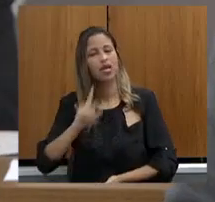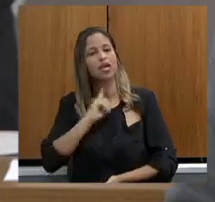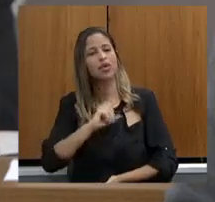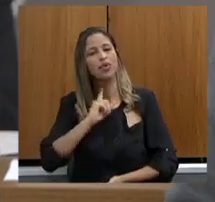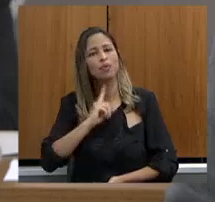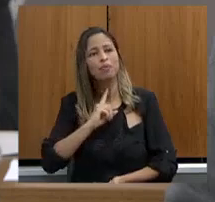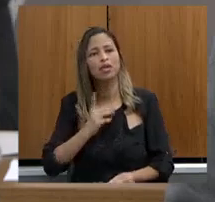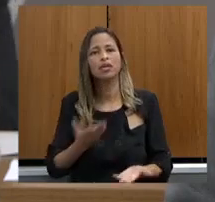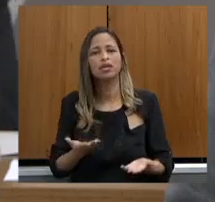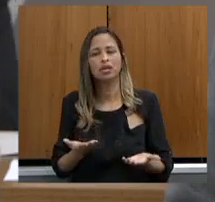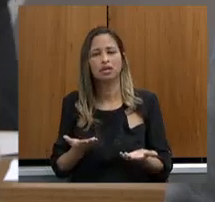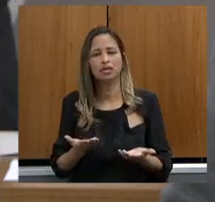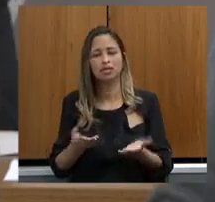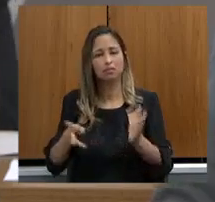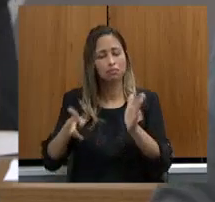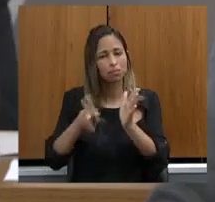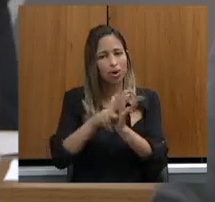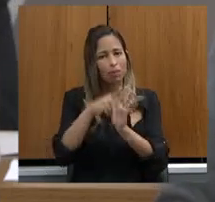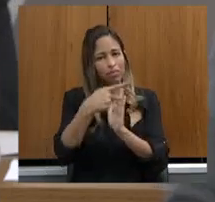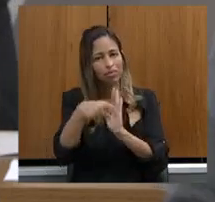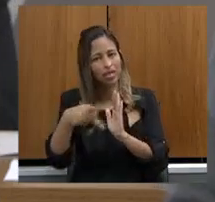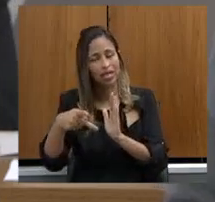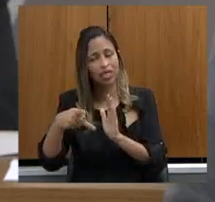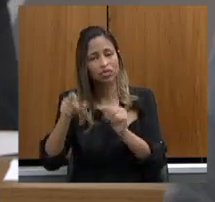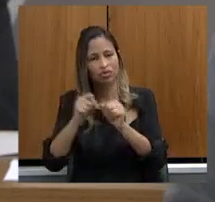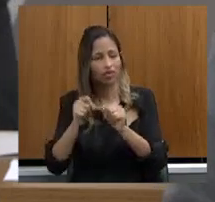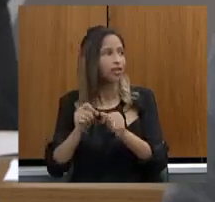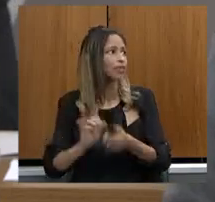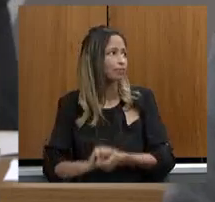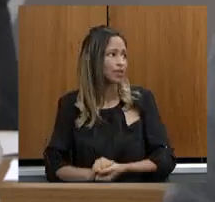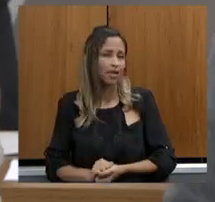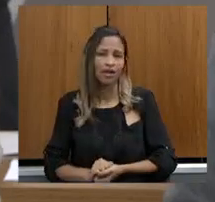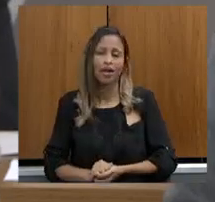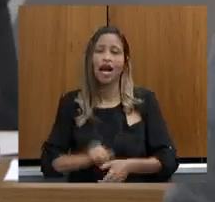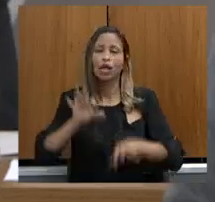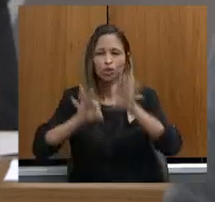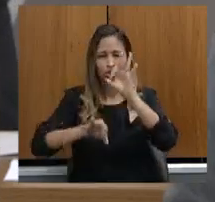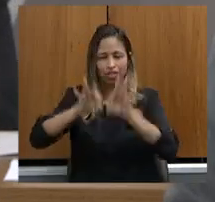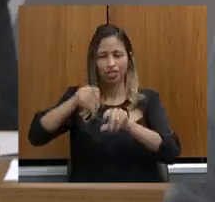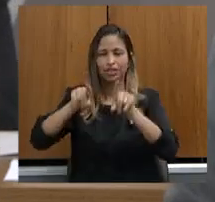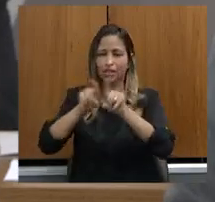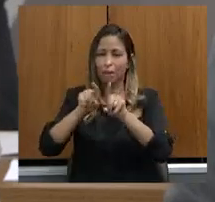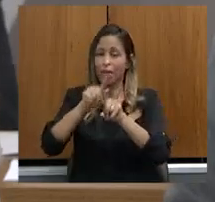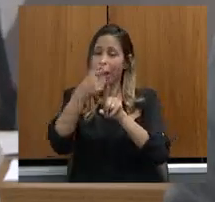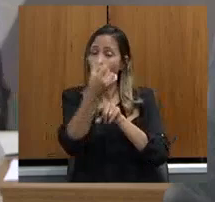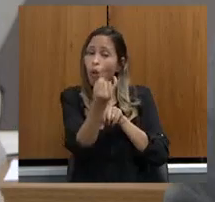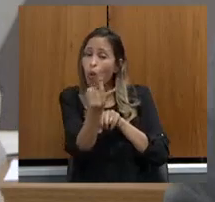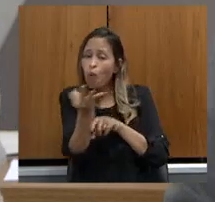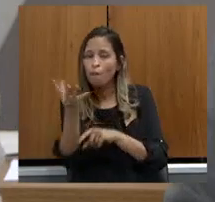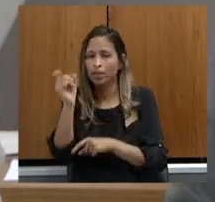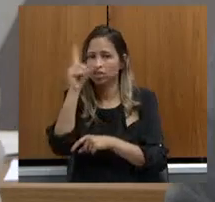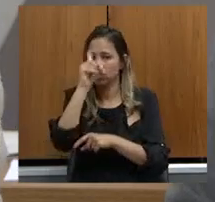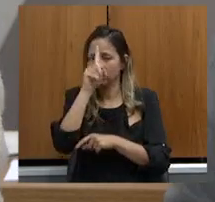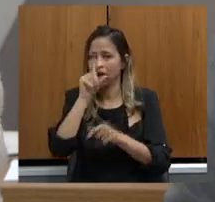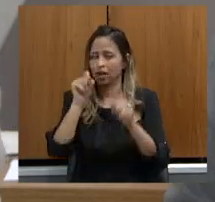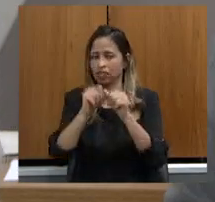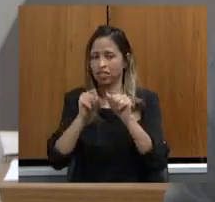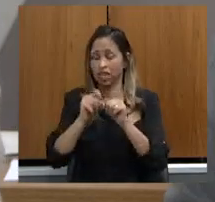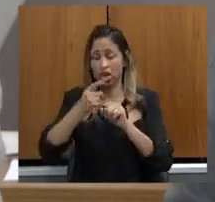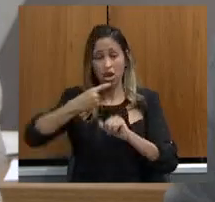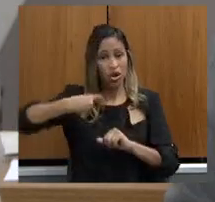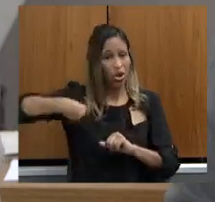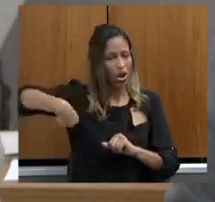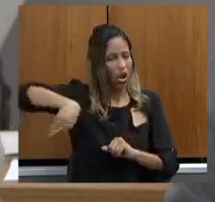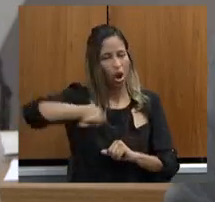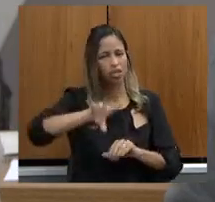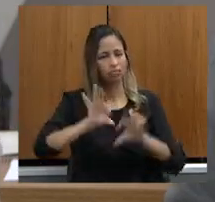era é parte dele quantas sua execução As instituições de Justiça tiveram alguma dificuldade em execução e fomos nós